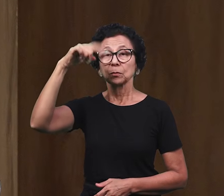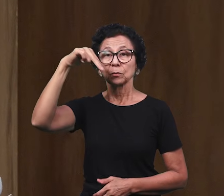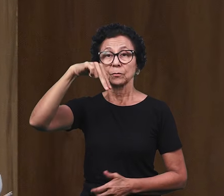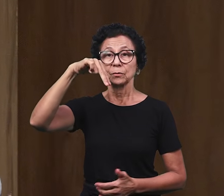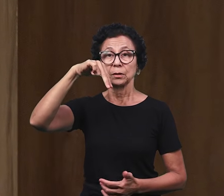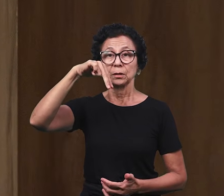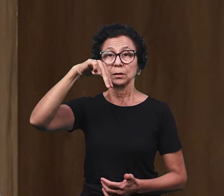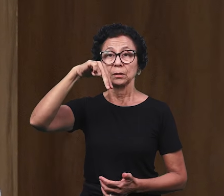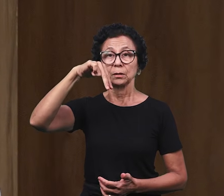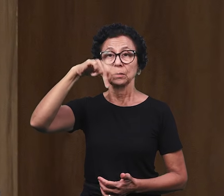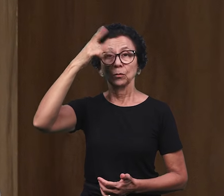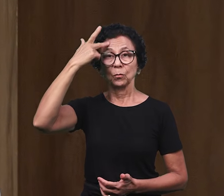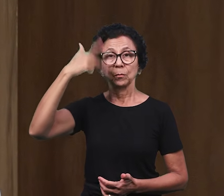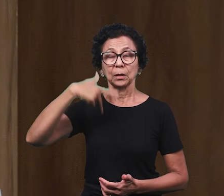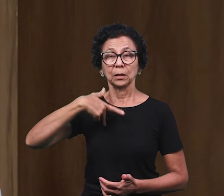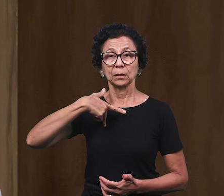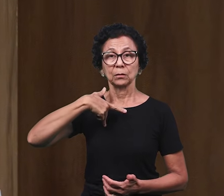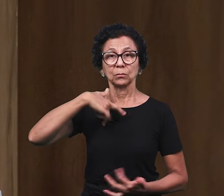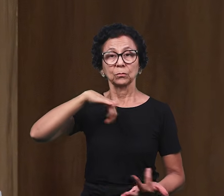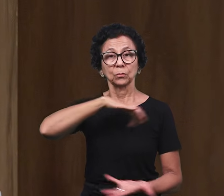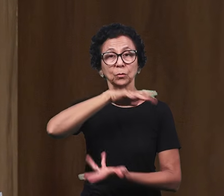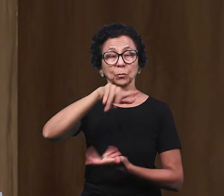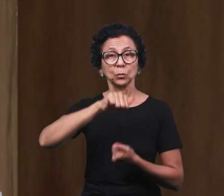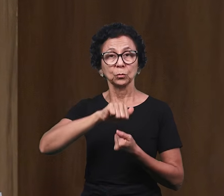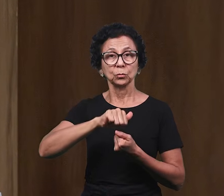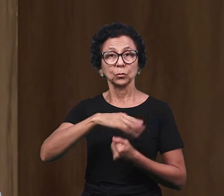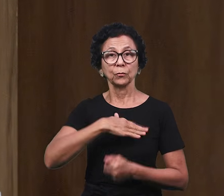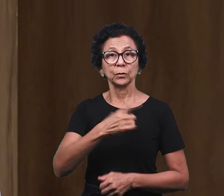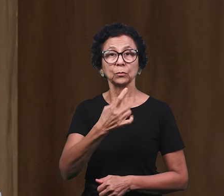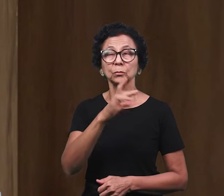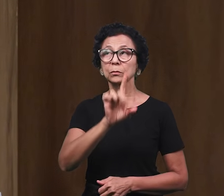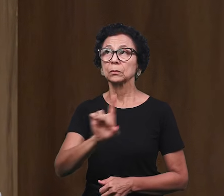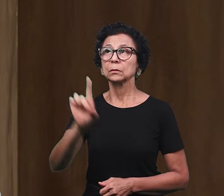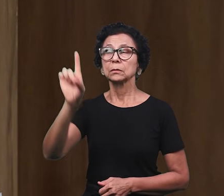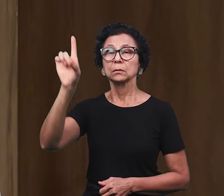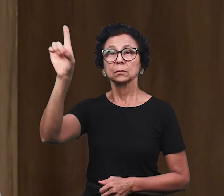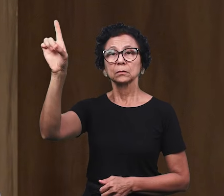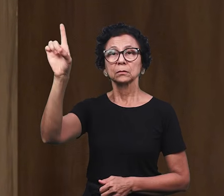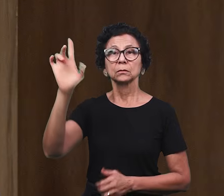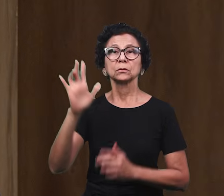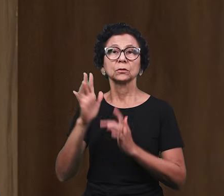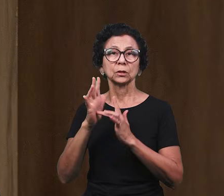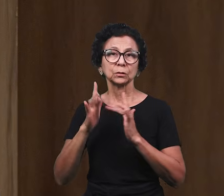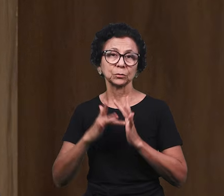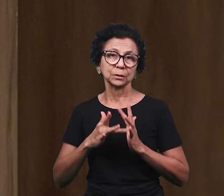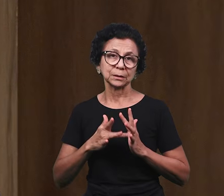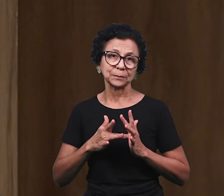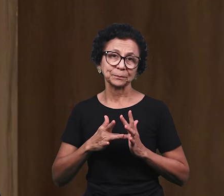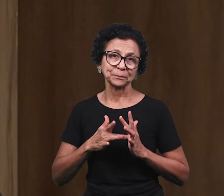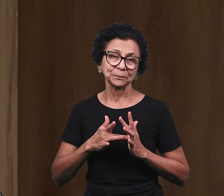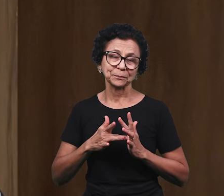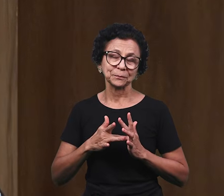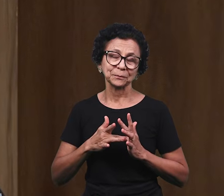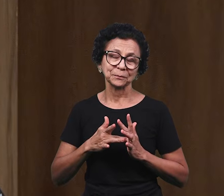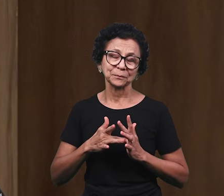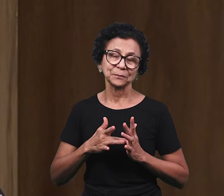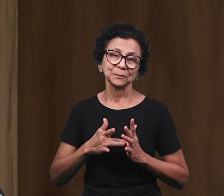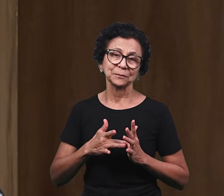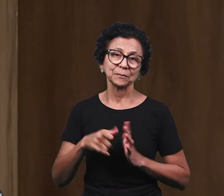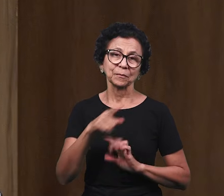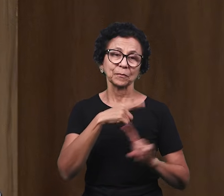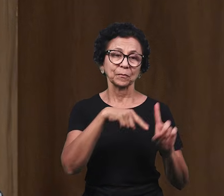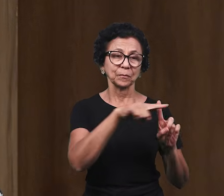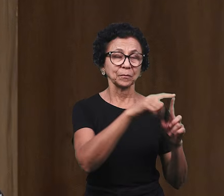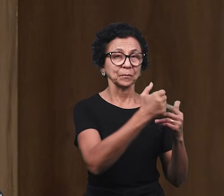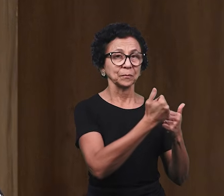o amor de Deus é totalmente diferente do que o amor que nós temos,